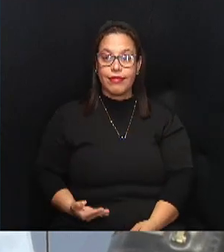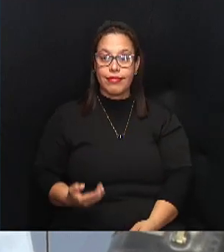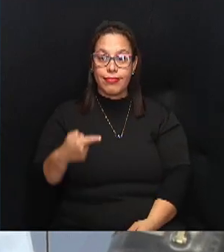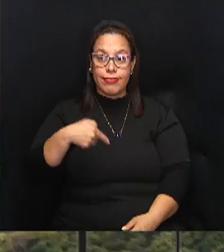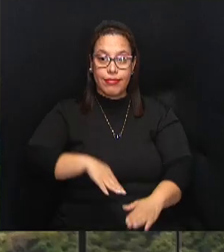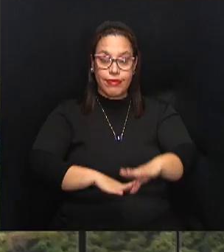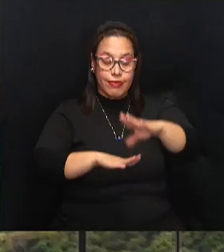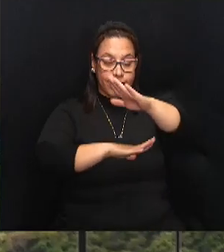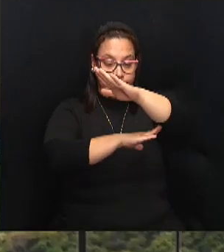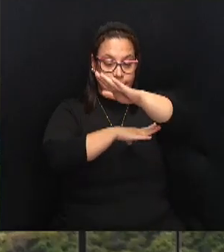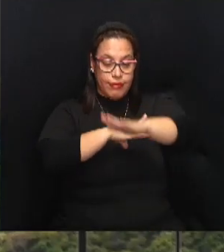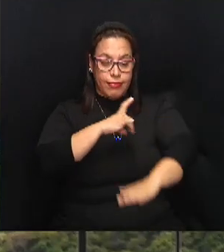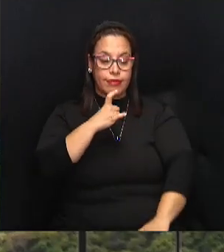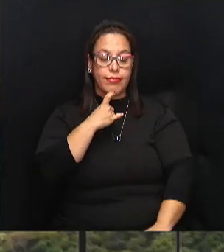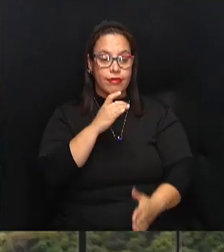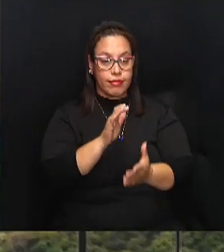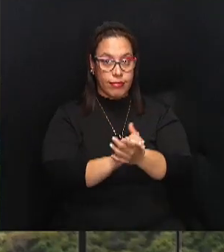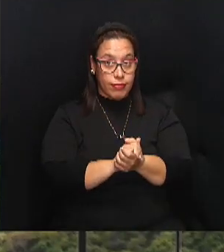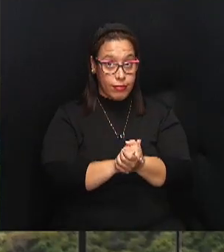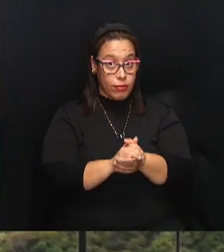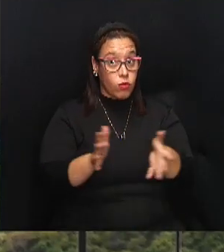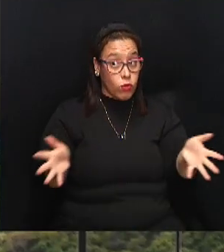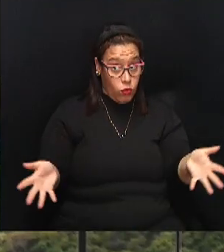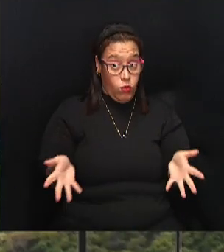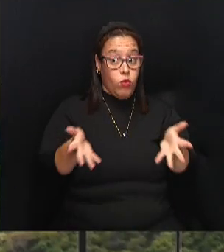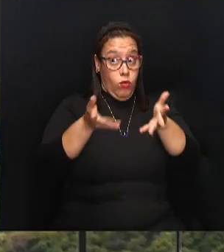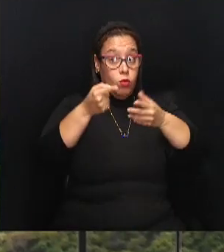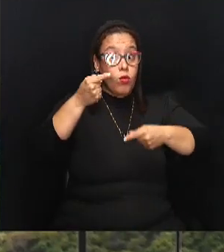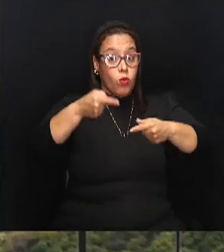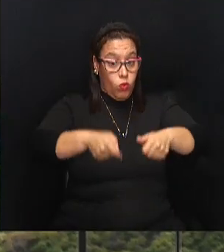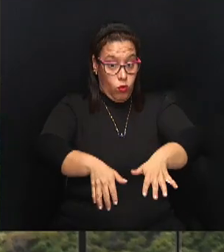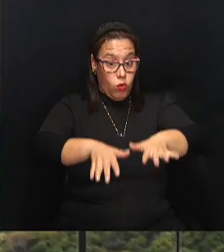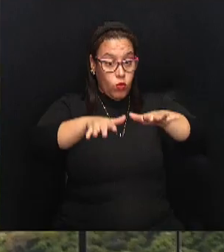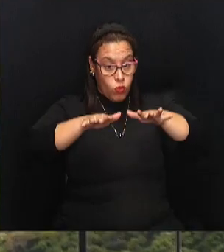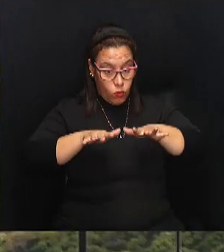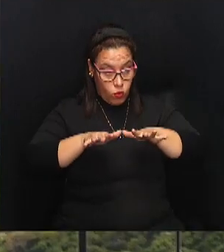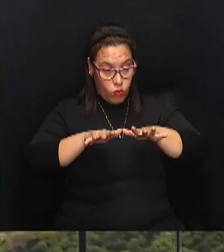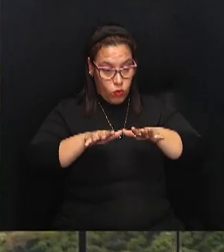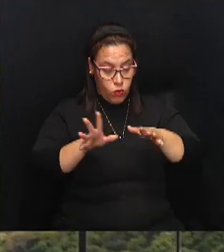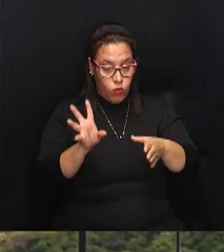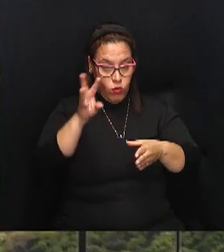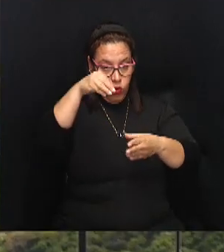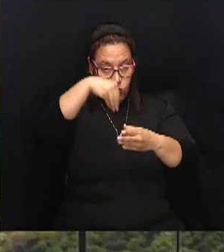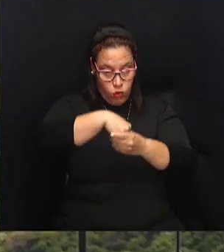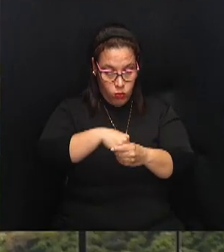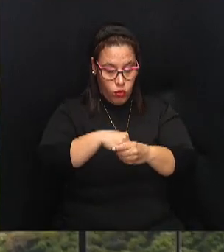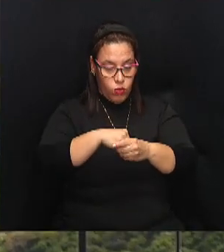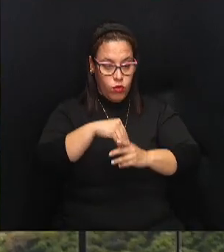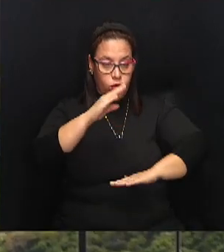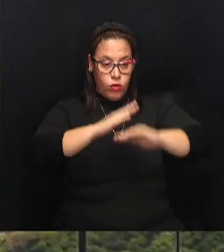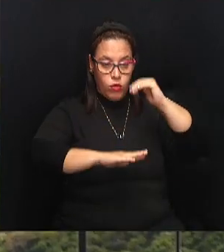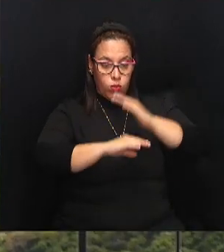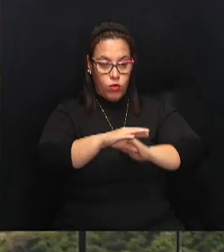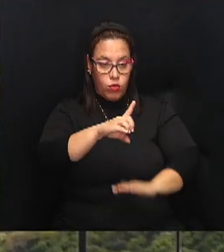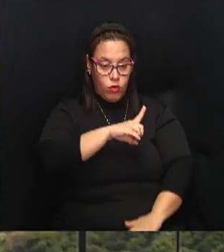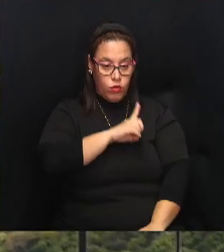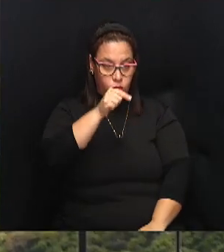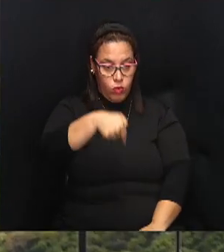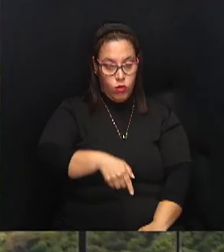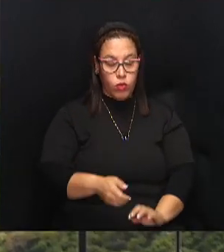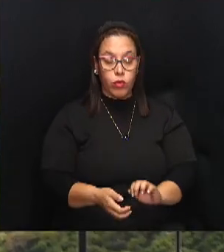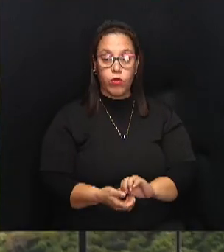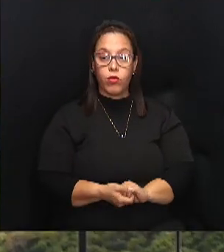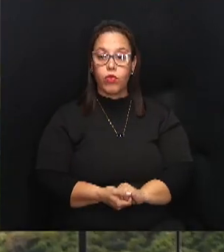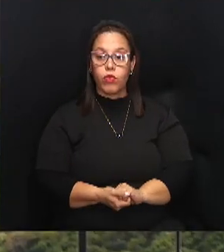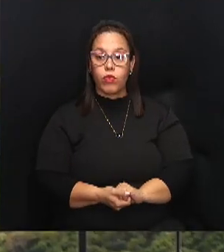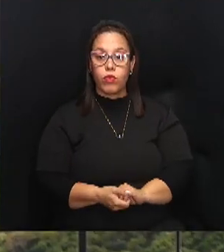Câmara Municipal de Campinas e que promoveu um debate público sobre a implementação da atividade delegada aqui no município,